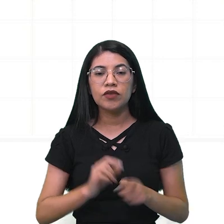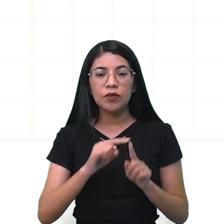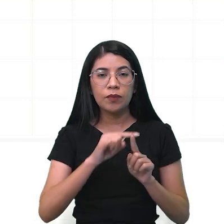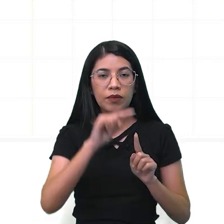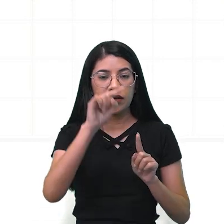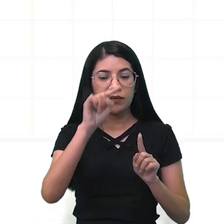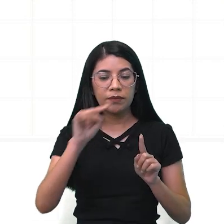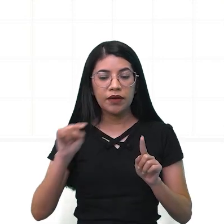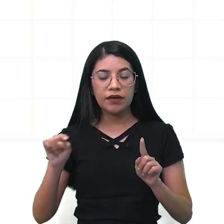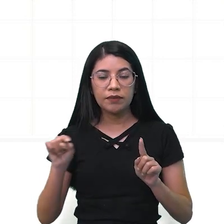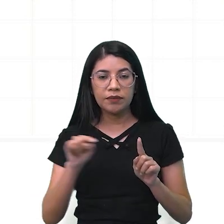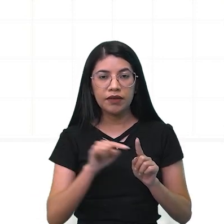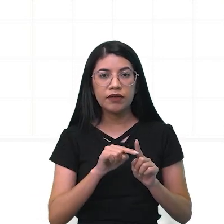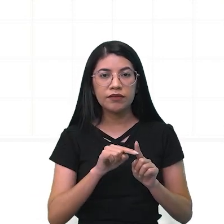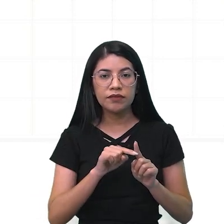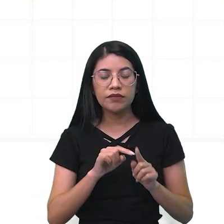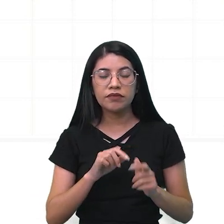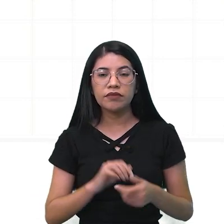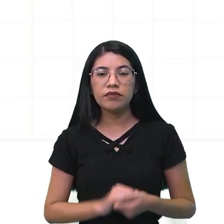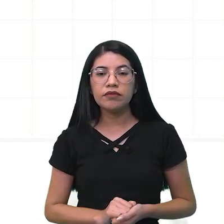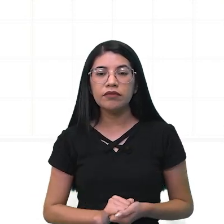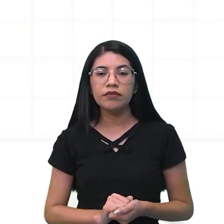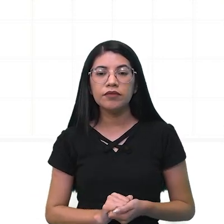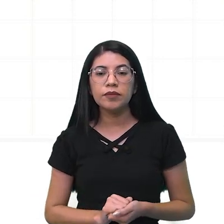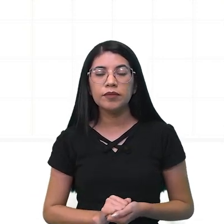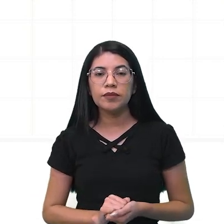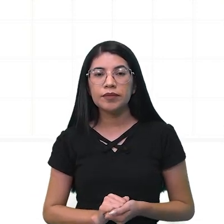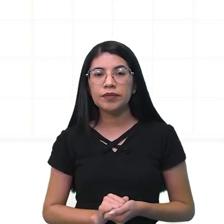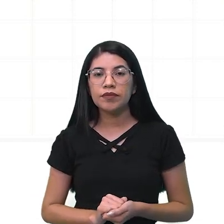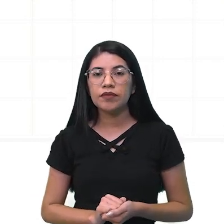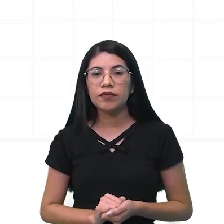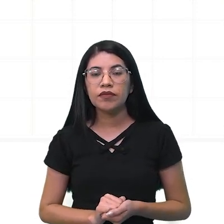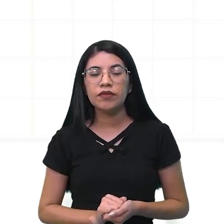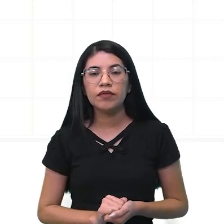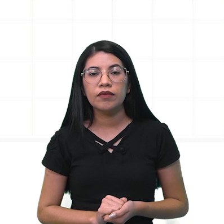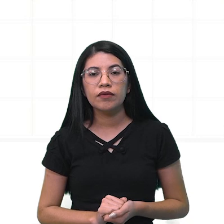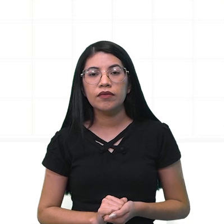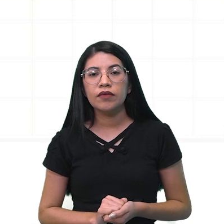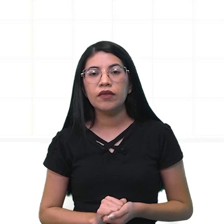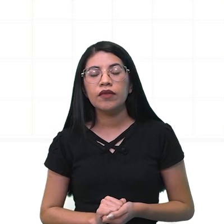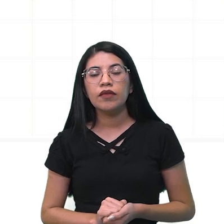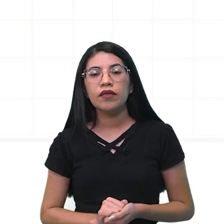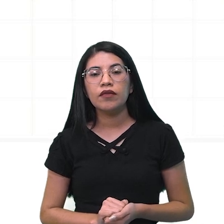do triângulo, esse aqui é outro lado e esse aqui é o terceiro lado. Ok?